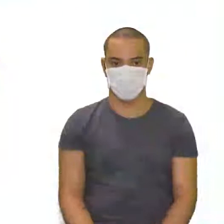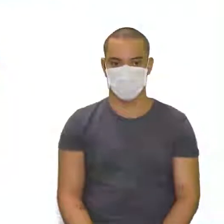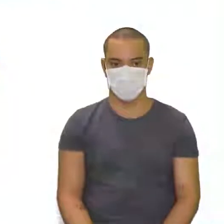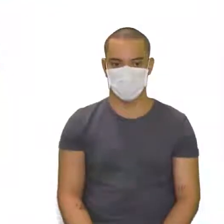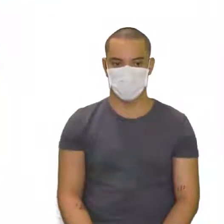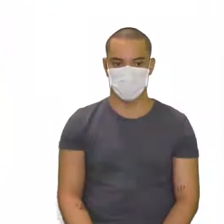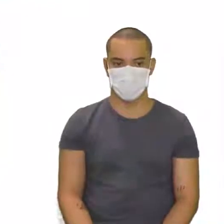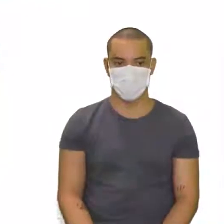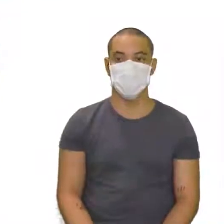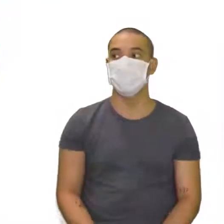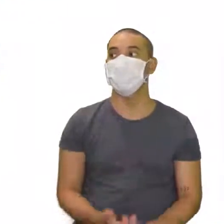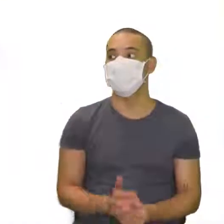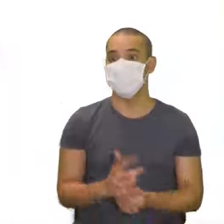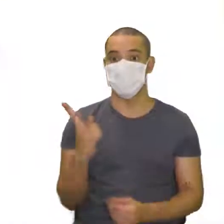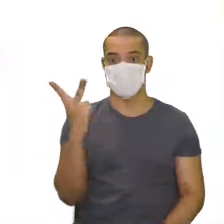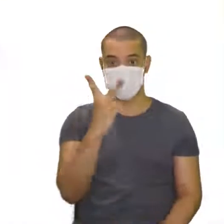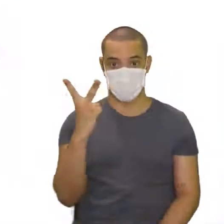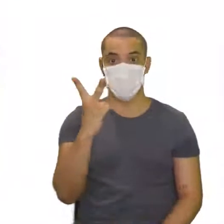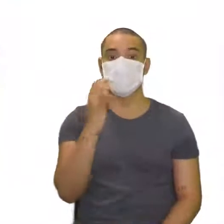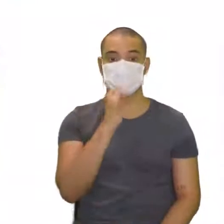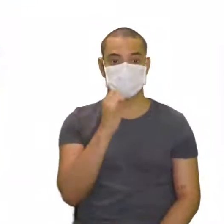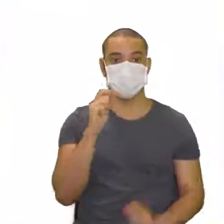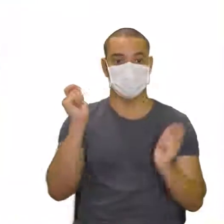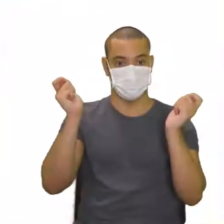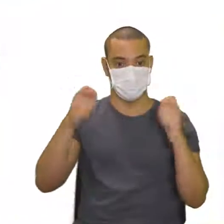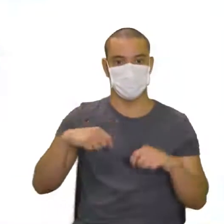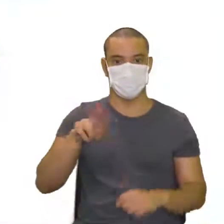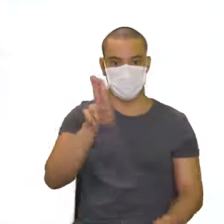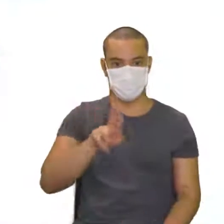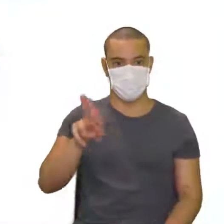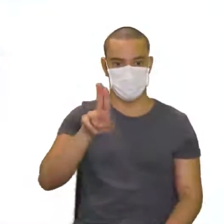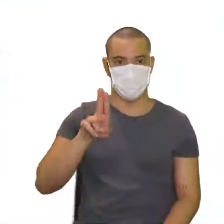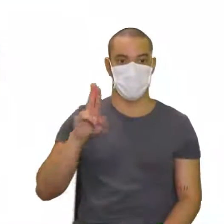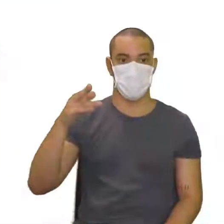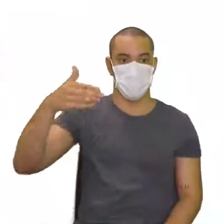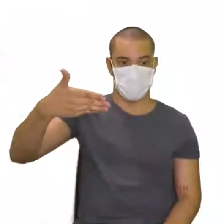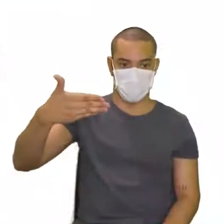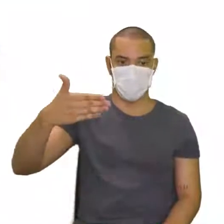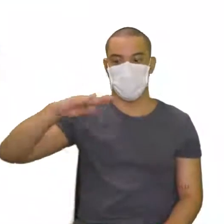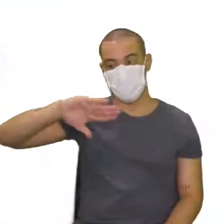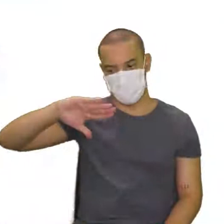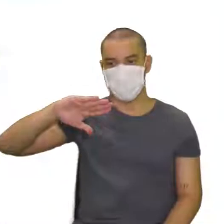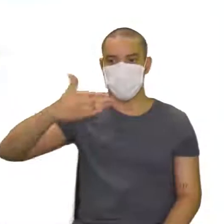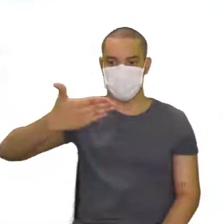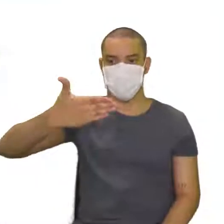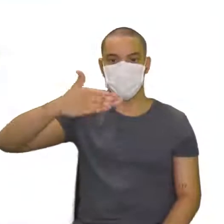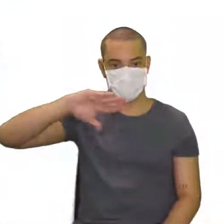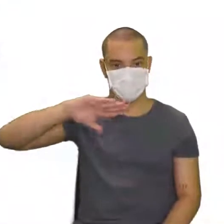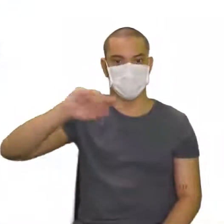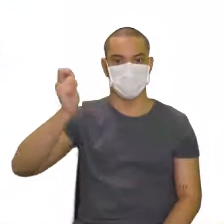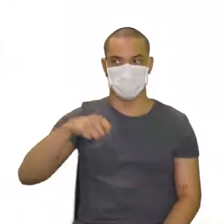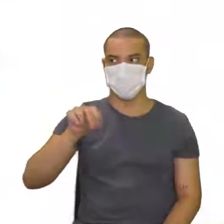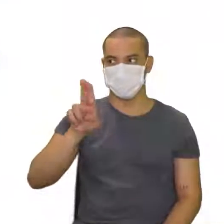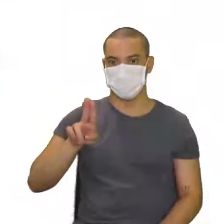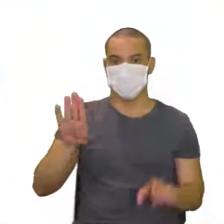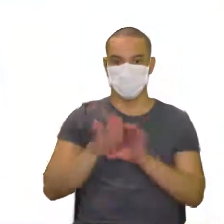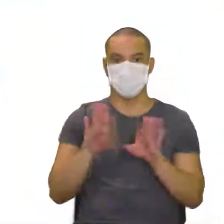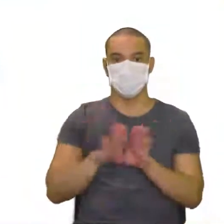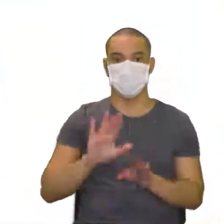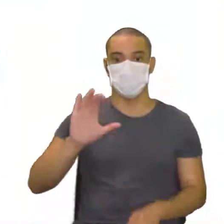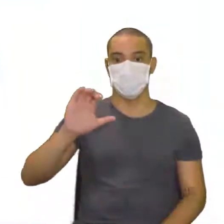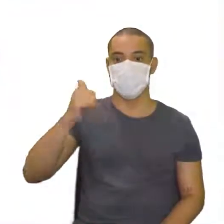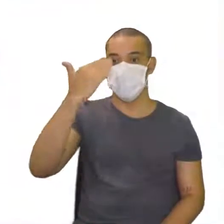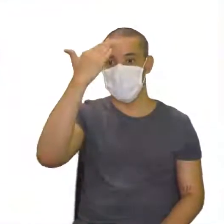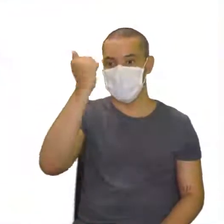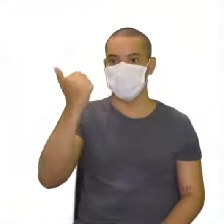quando está, ó, no outro sentido, ok? Aqui também vocês podem ver, ó, quando a corrente está nesse sentido, olha só para